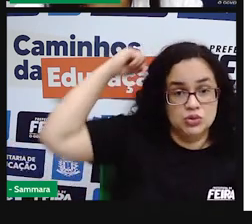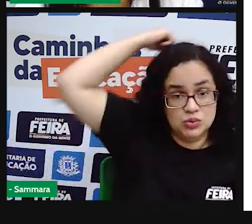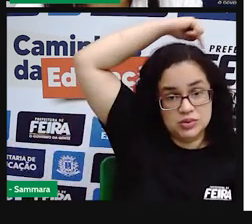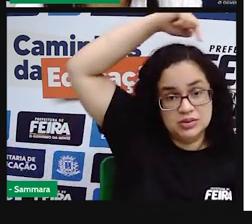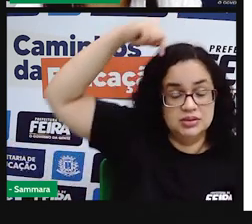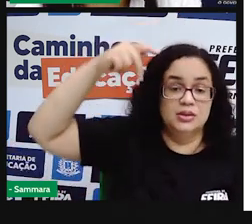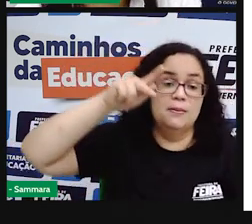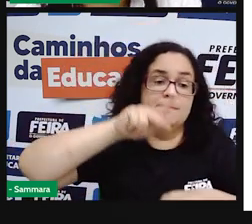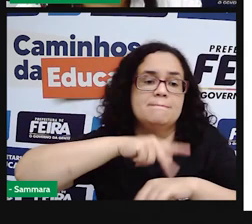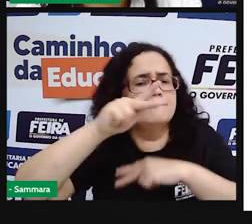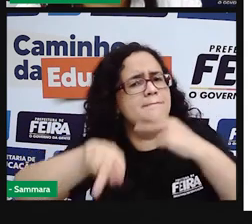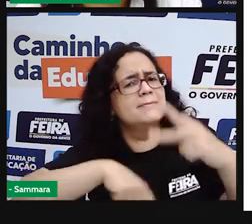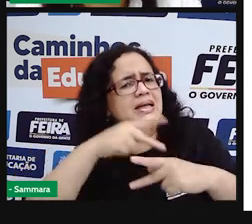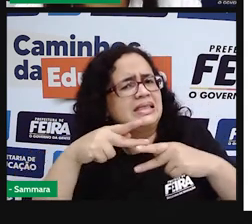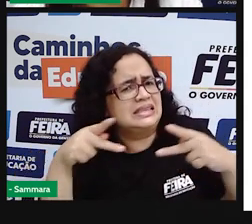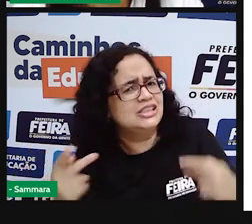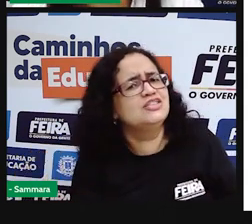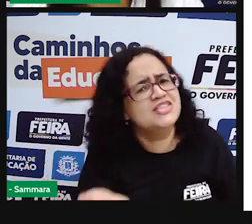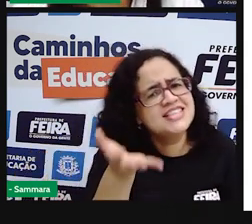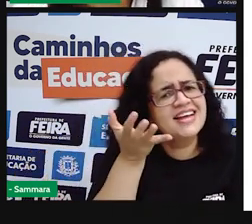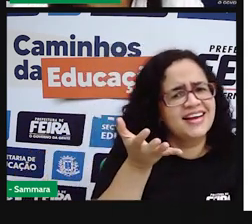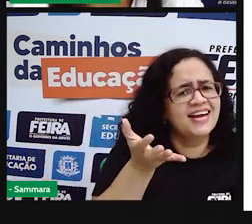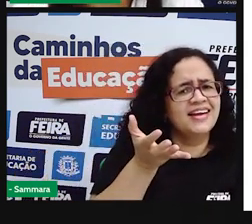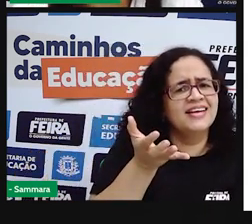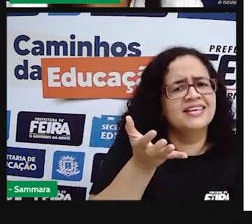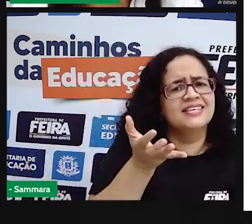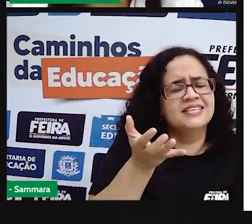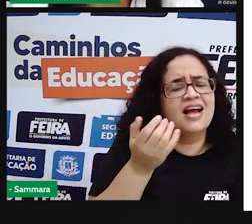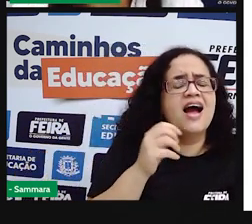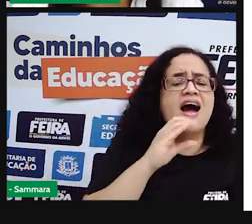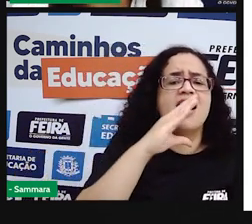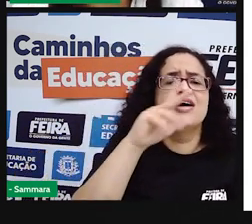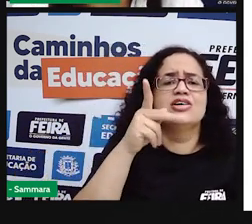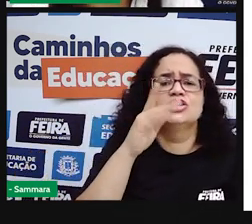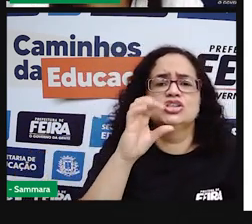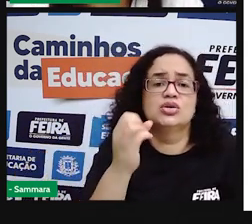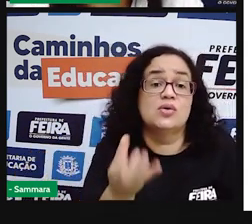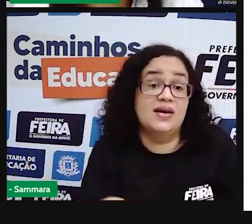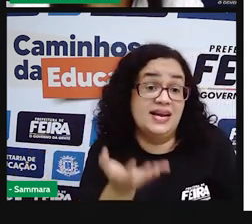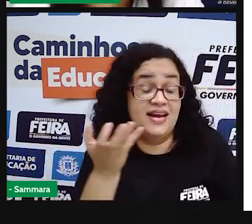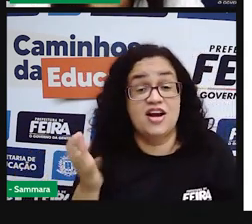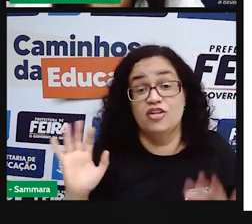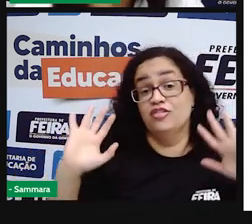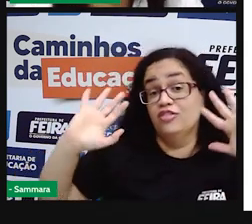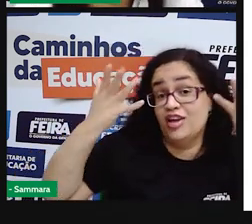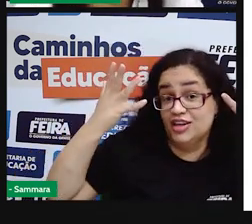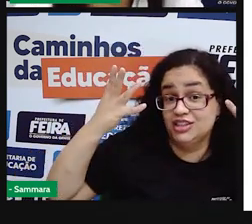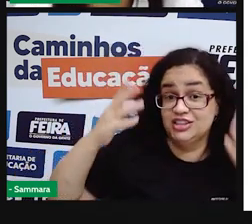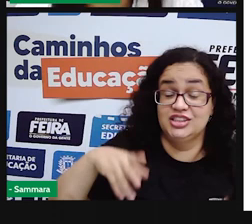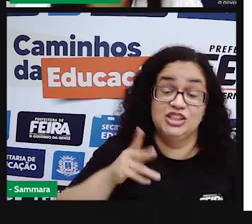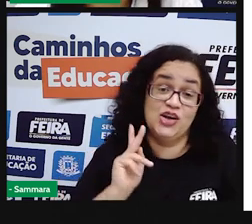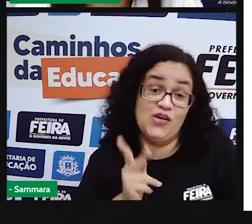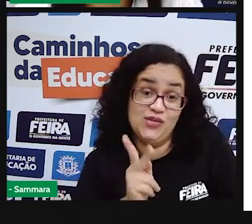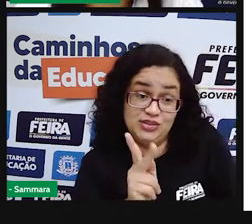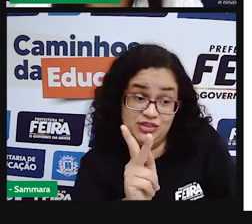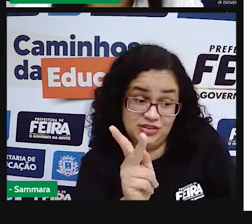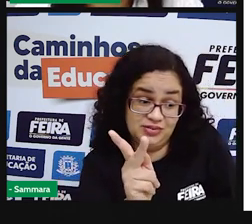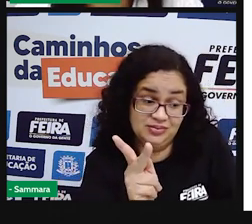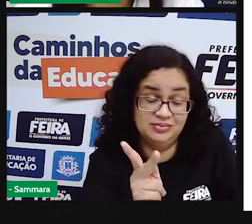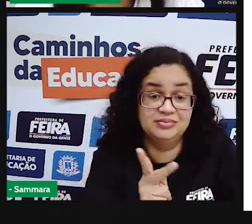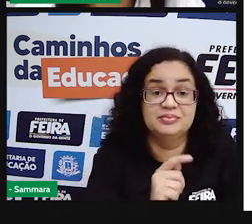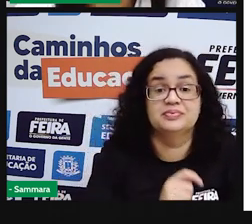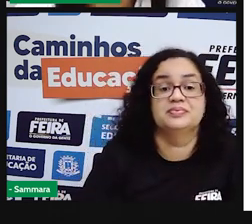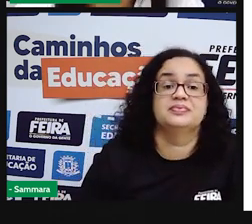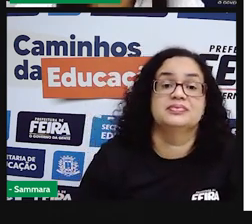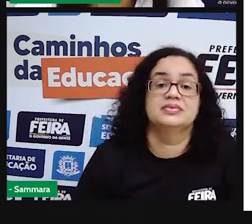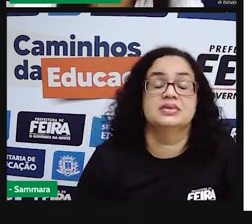presente você quer, Chico? E Chico diz que a festa continue. E vai mesmo.